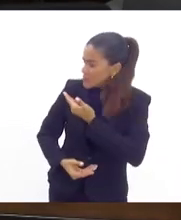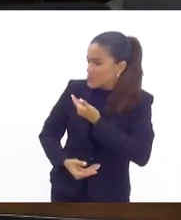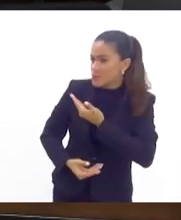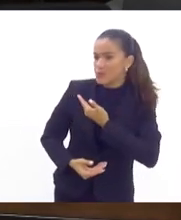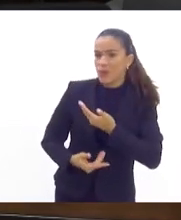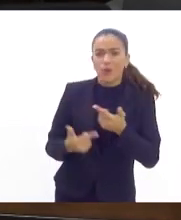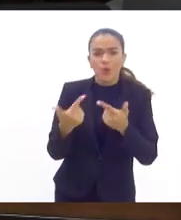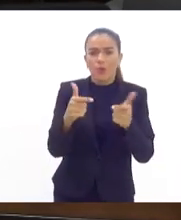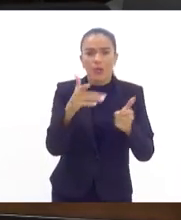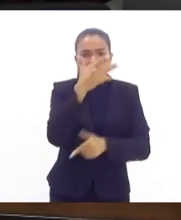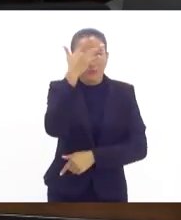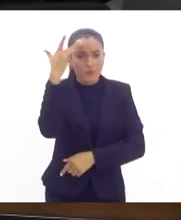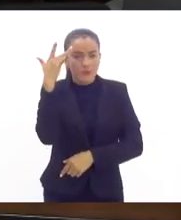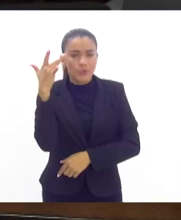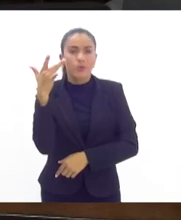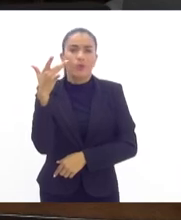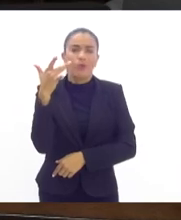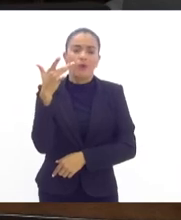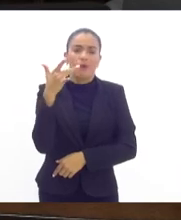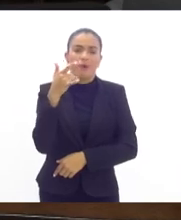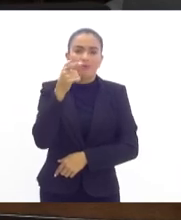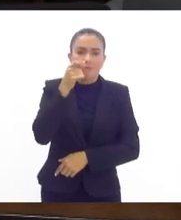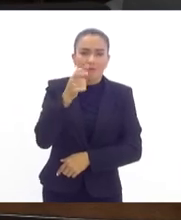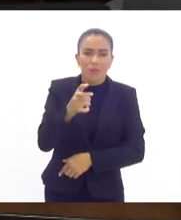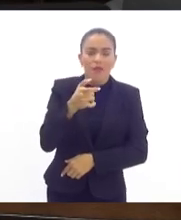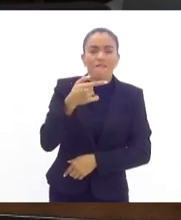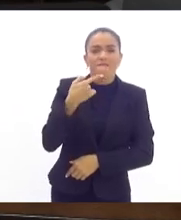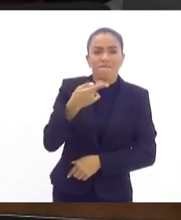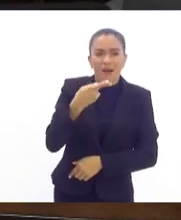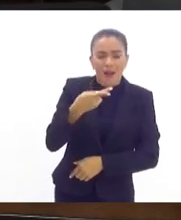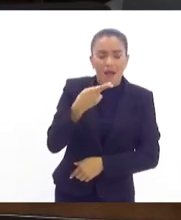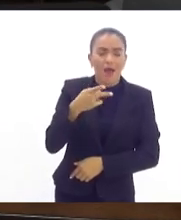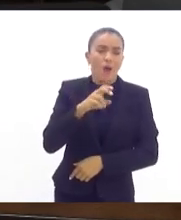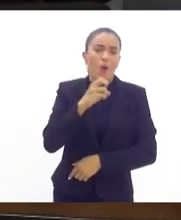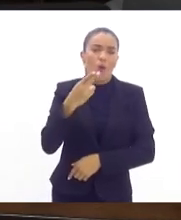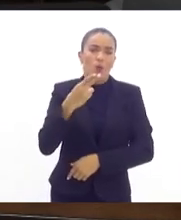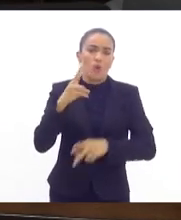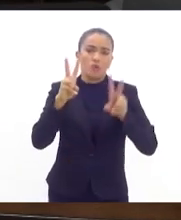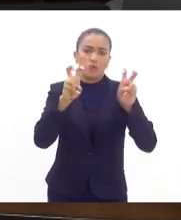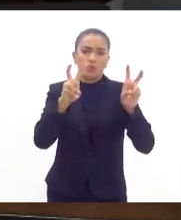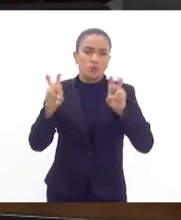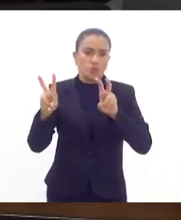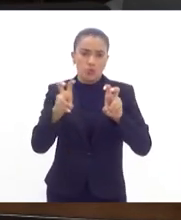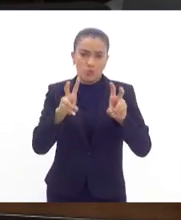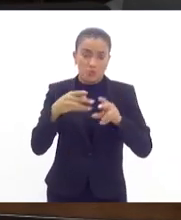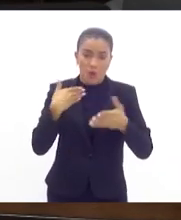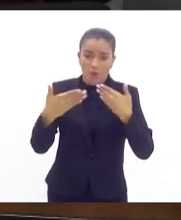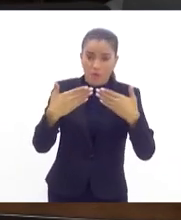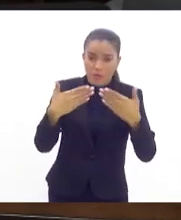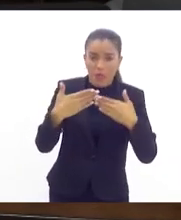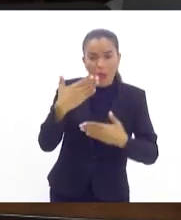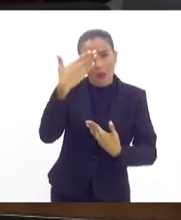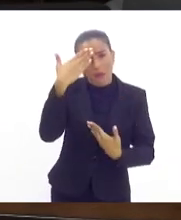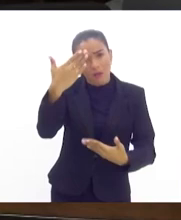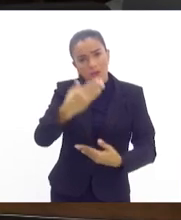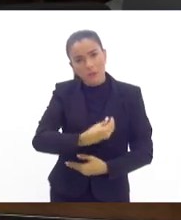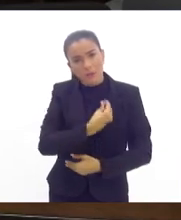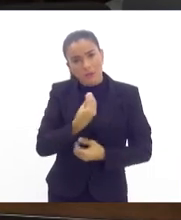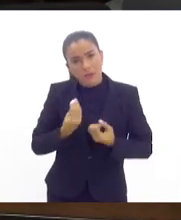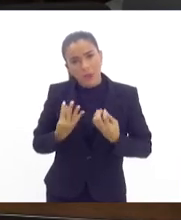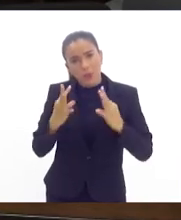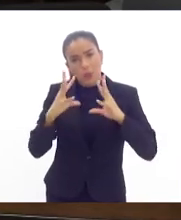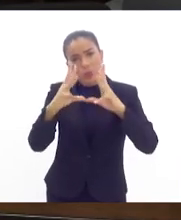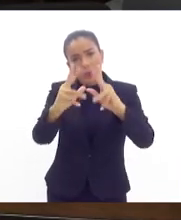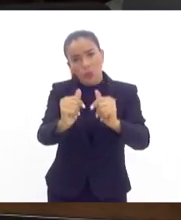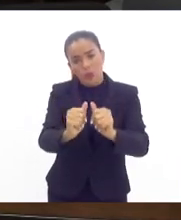não havendo mais do que ser tratado agradeço a presença de todos e dou